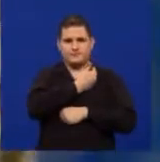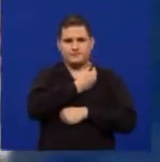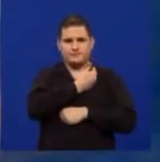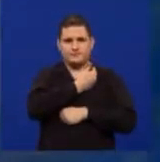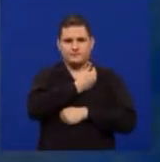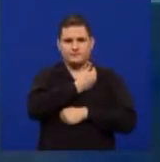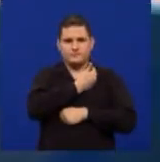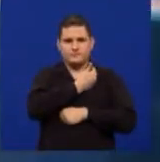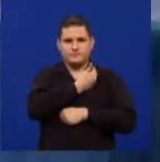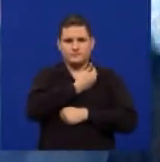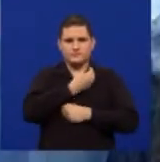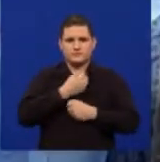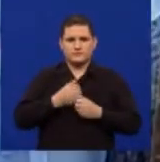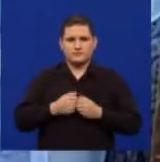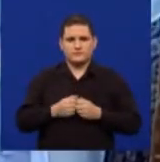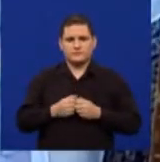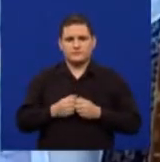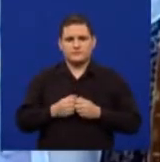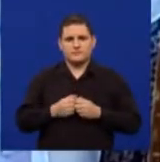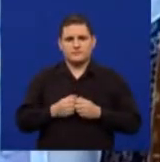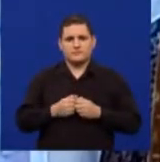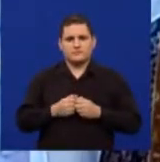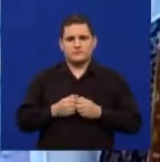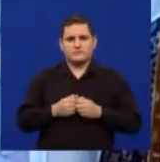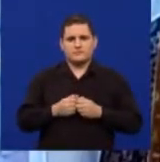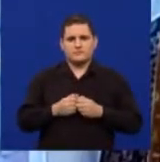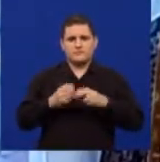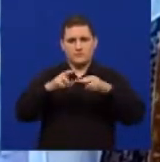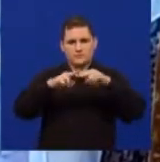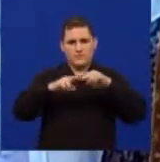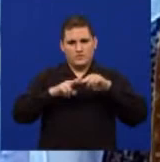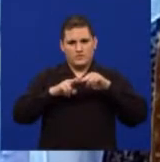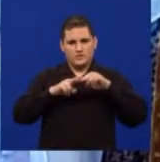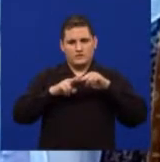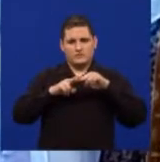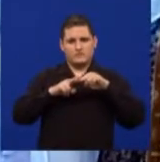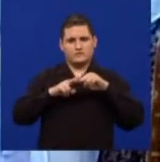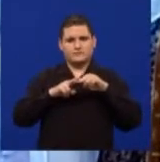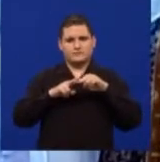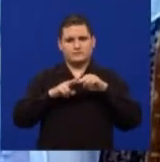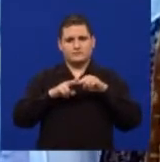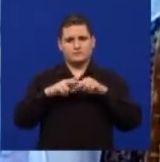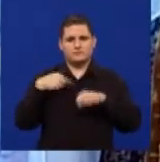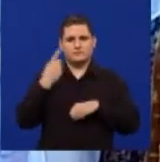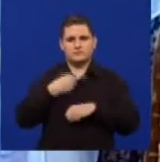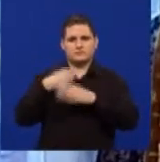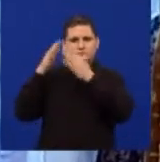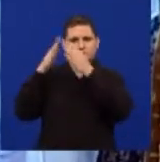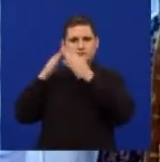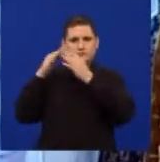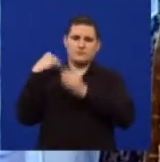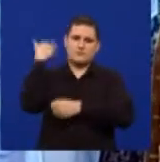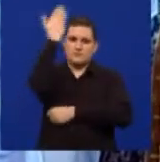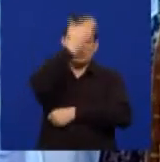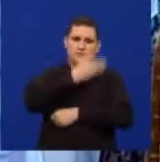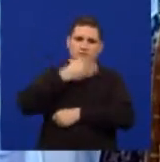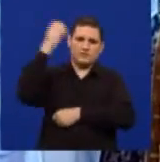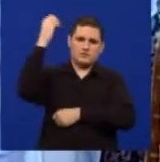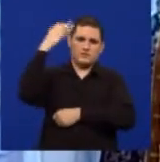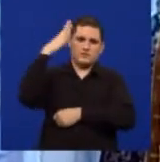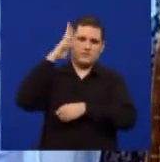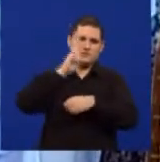catedral com a restauração. Por isso Nossa Senhora da Luz nos cuidará de todos.